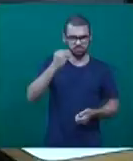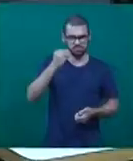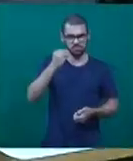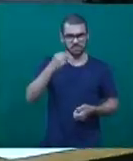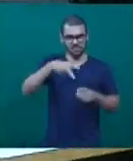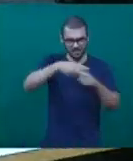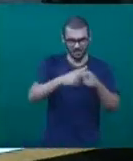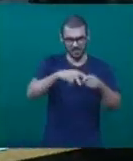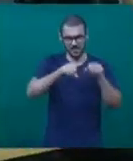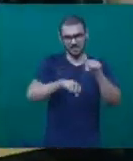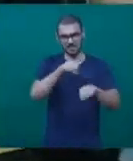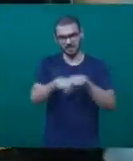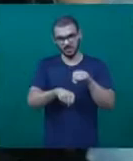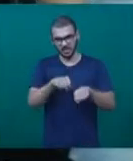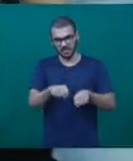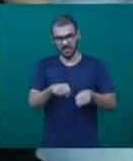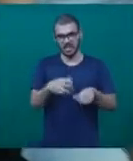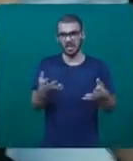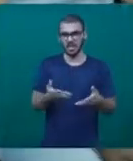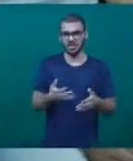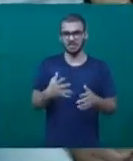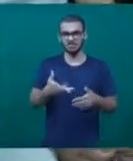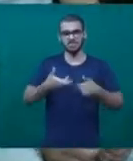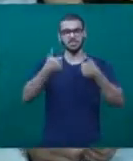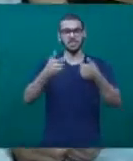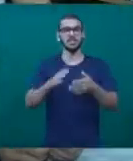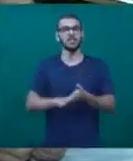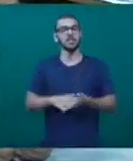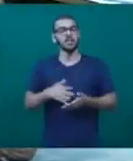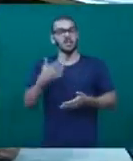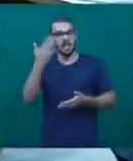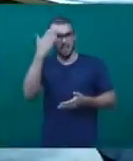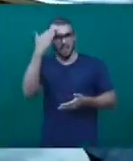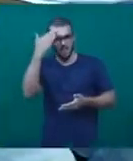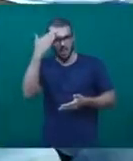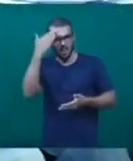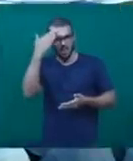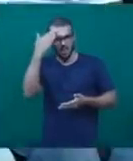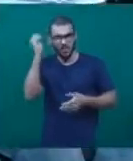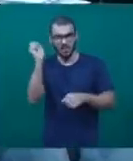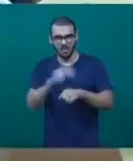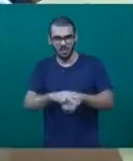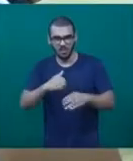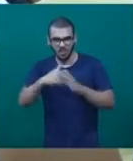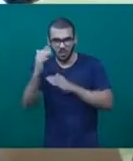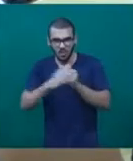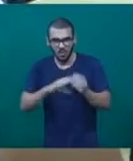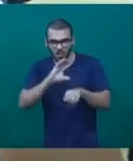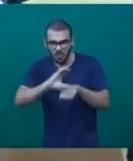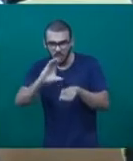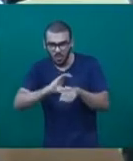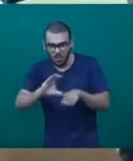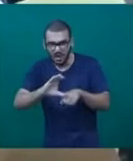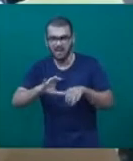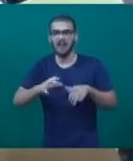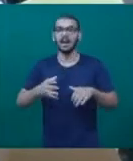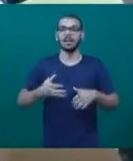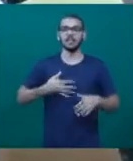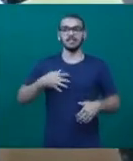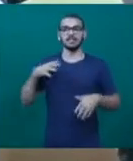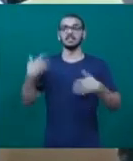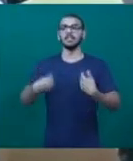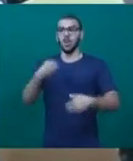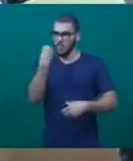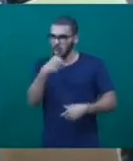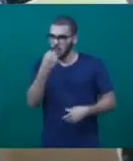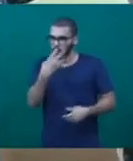emprego. Quando soube do curso de mecânica automotiva pela televisão, abraçou a oportunidade. Fiquei sabendo do curso e achei que poderia